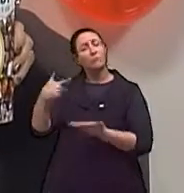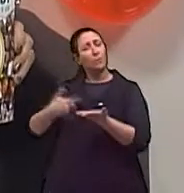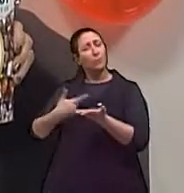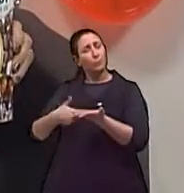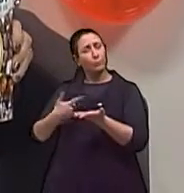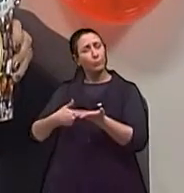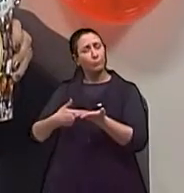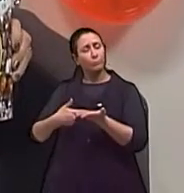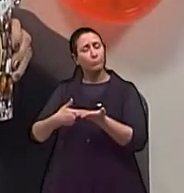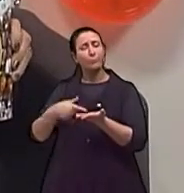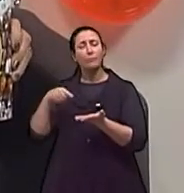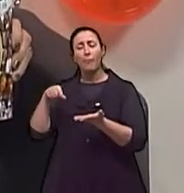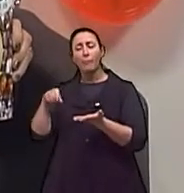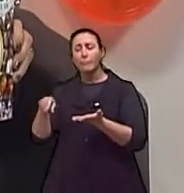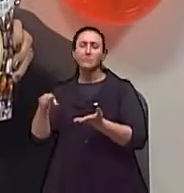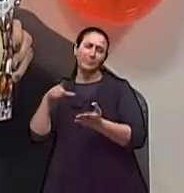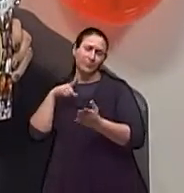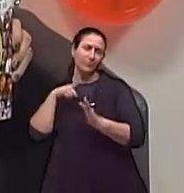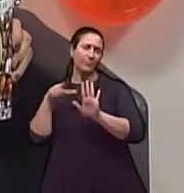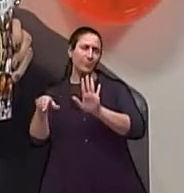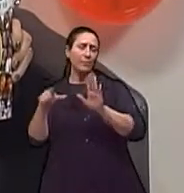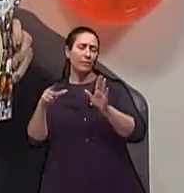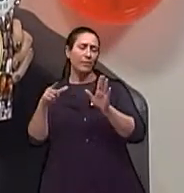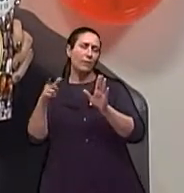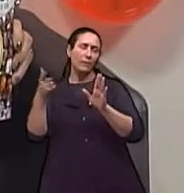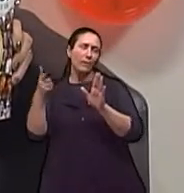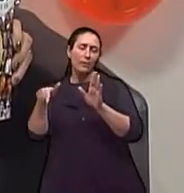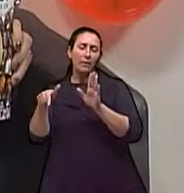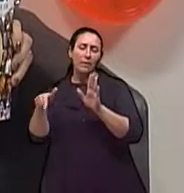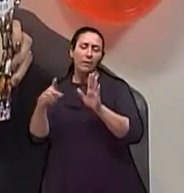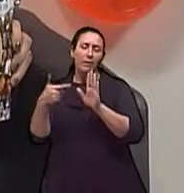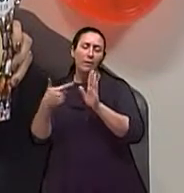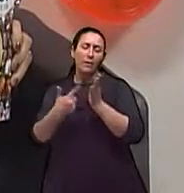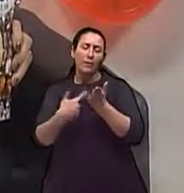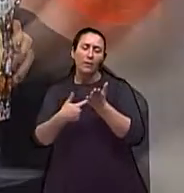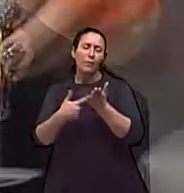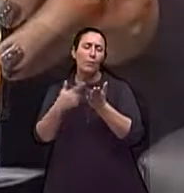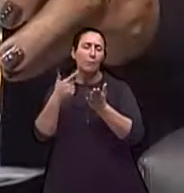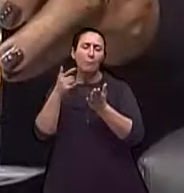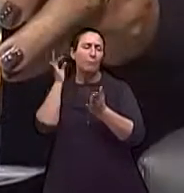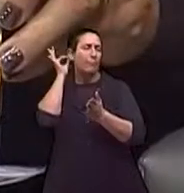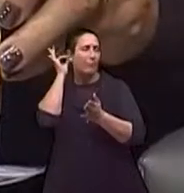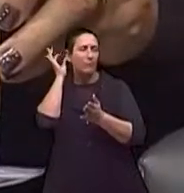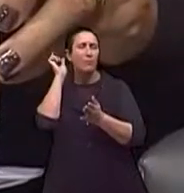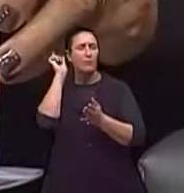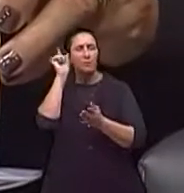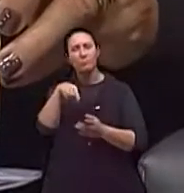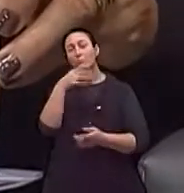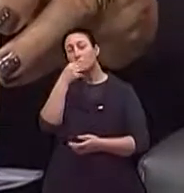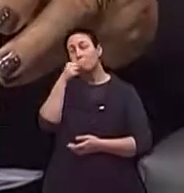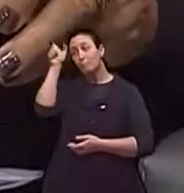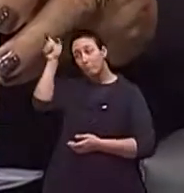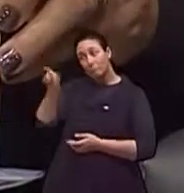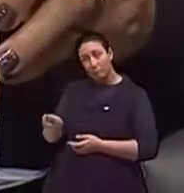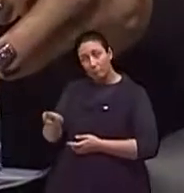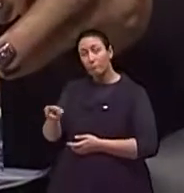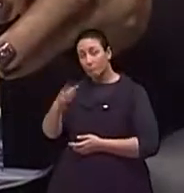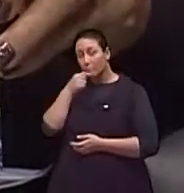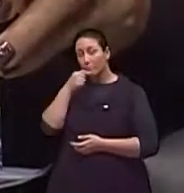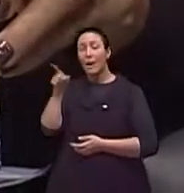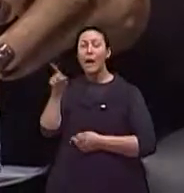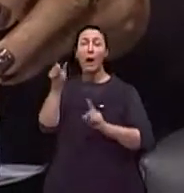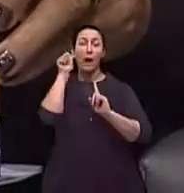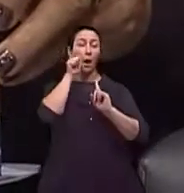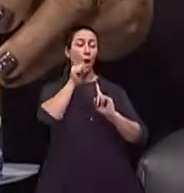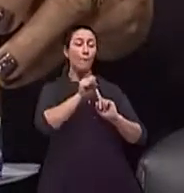dica de livro para vocês no programa de hoje um livro maravilhoso escrito por um neto de uma avó com Alzheimer